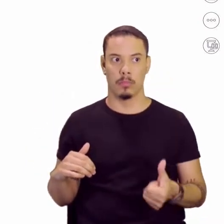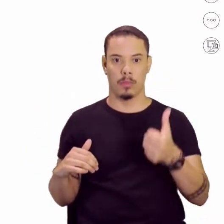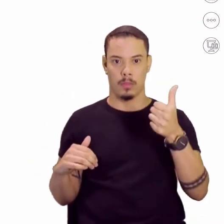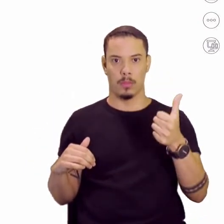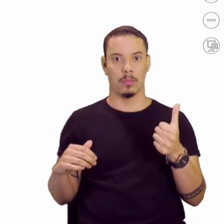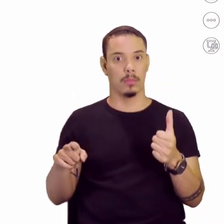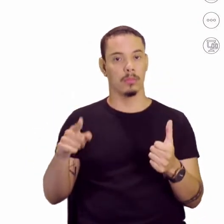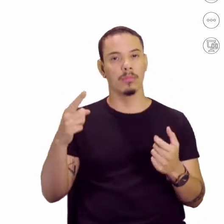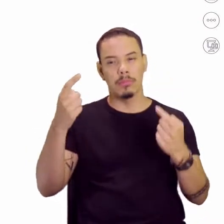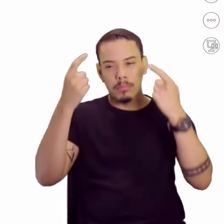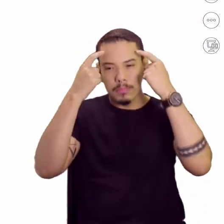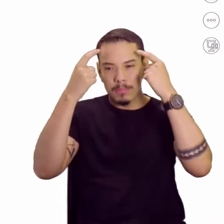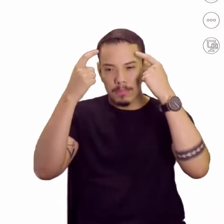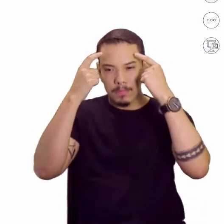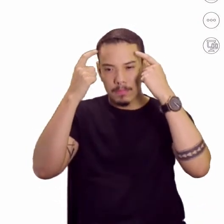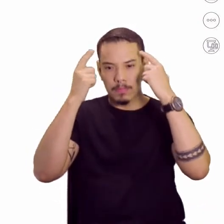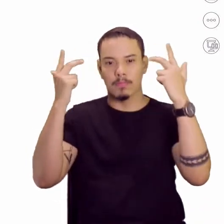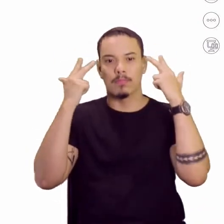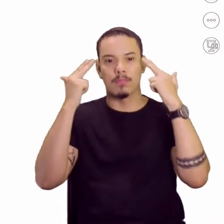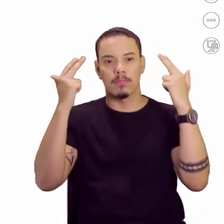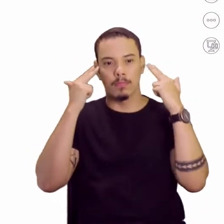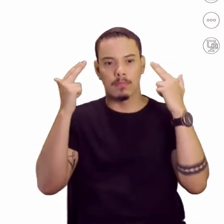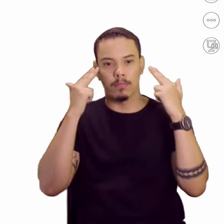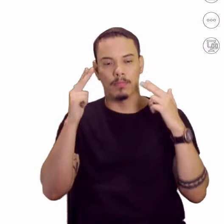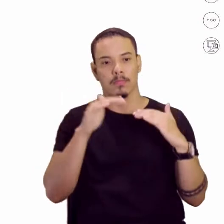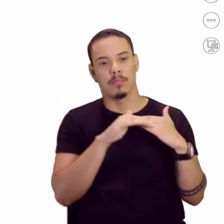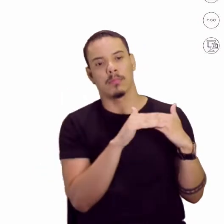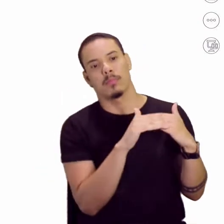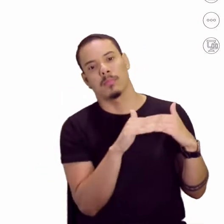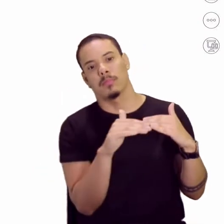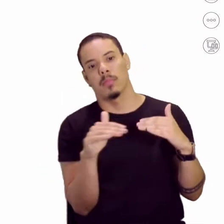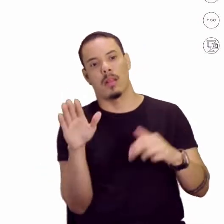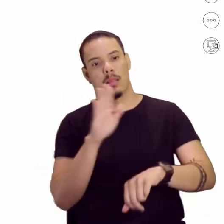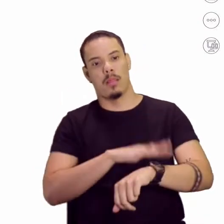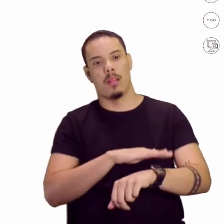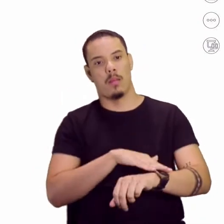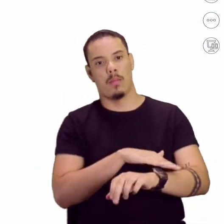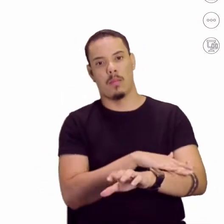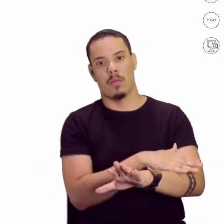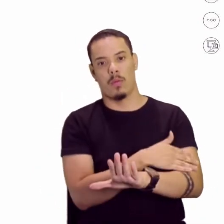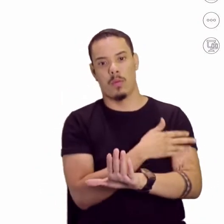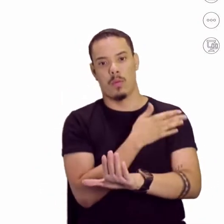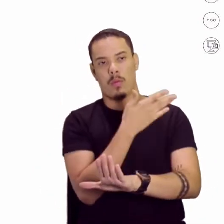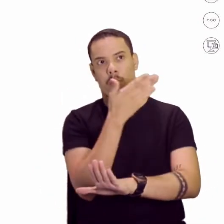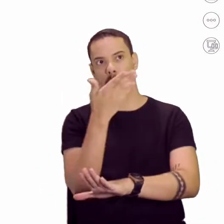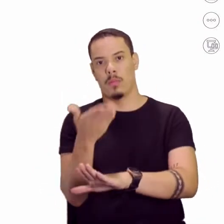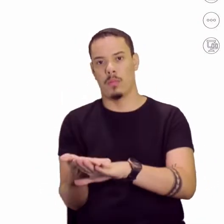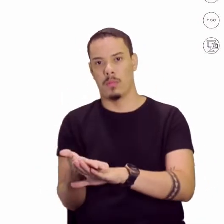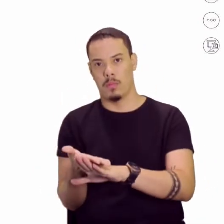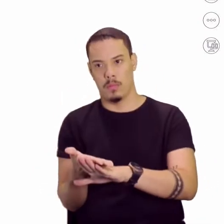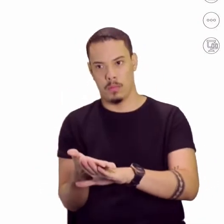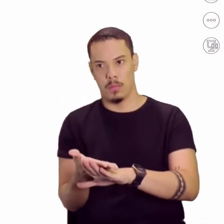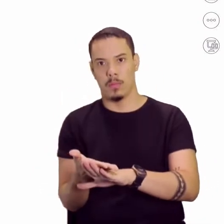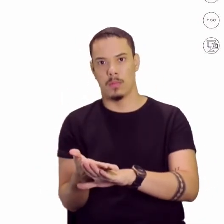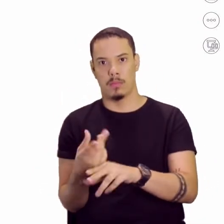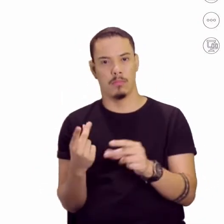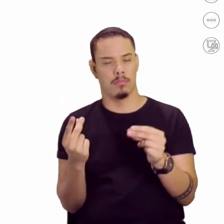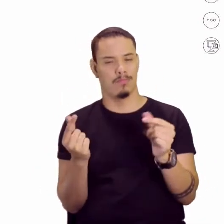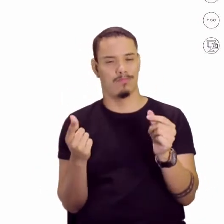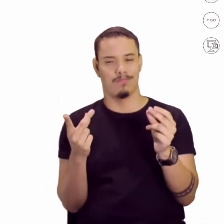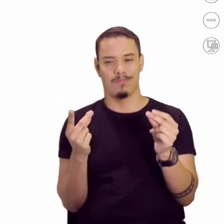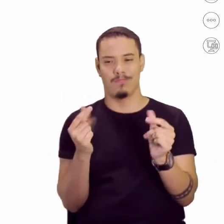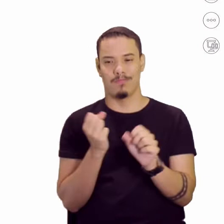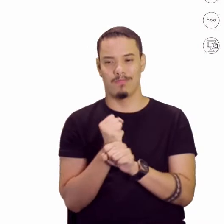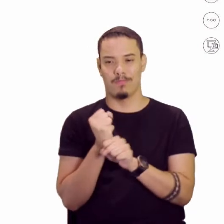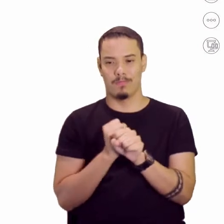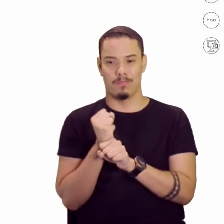ideia comum, Exatamente. que perdurou por muito tempo. Nem durou, perdurou, né? Perdurou, né? Então, bastante tempo aí,